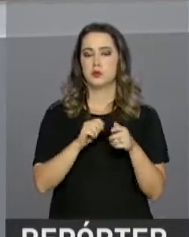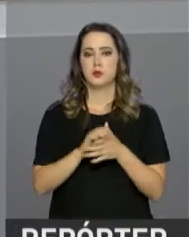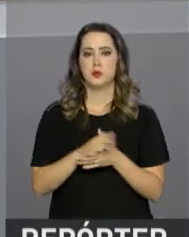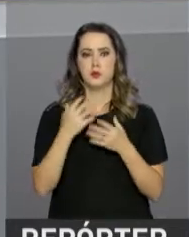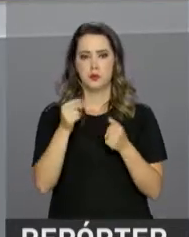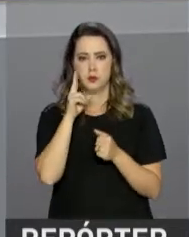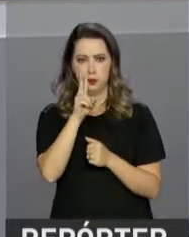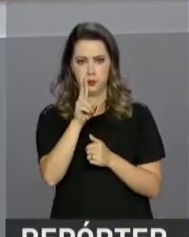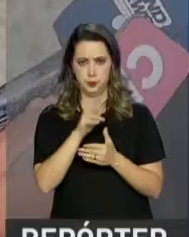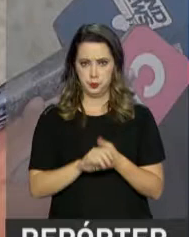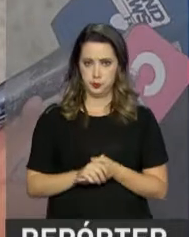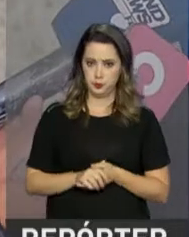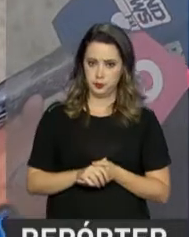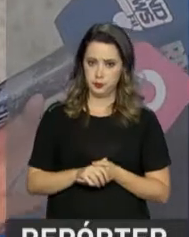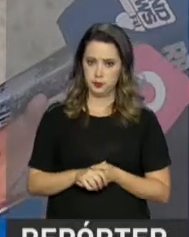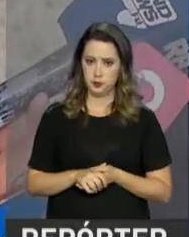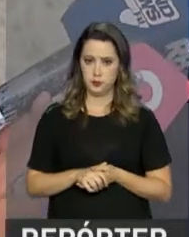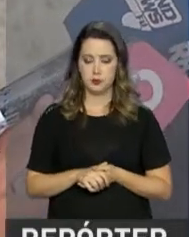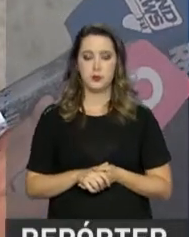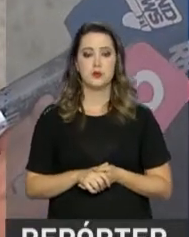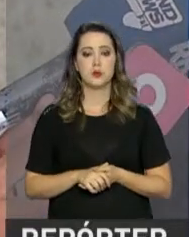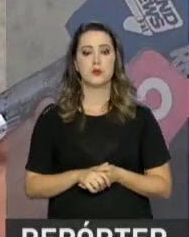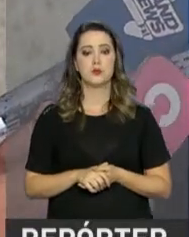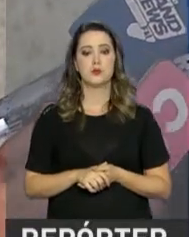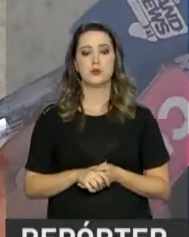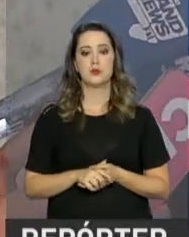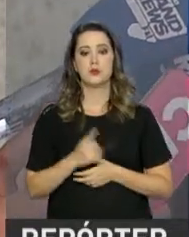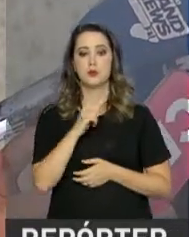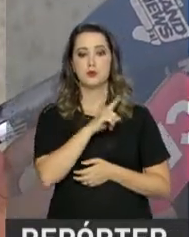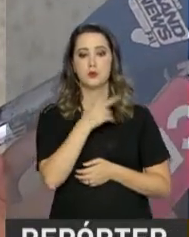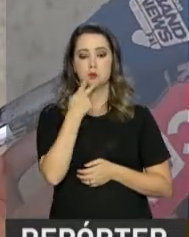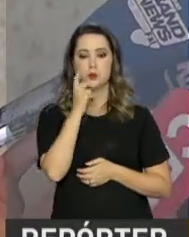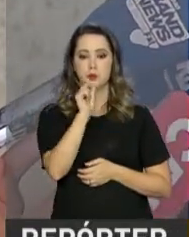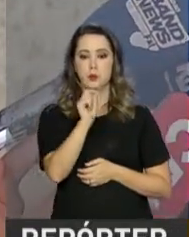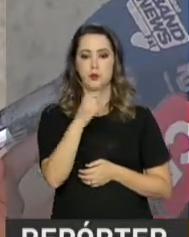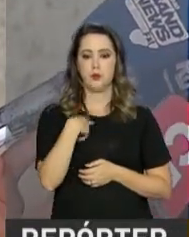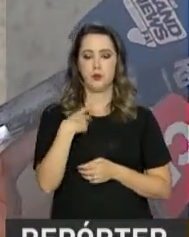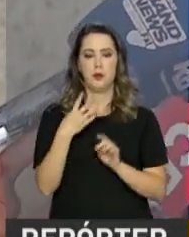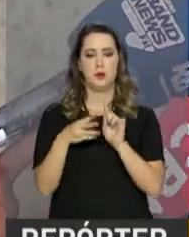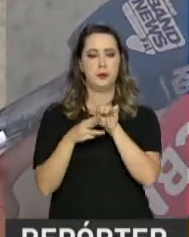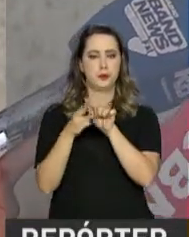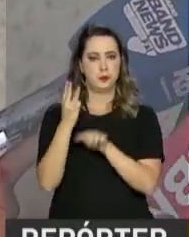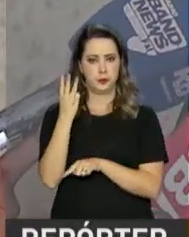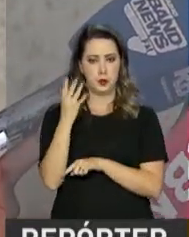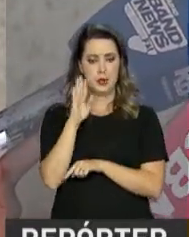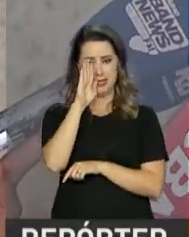vamos conferir eu destaco a questão da remuneração